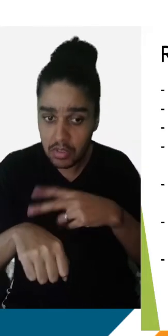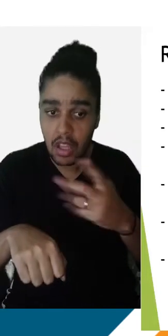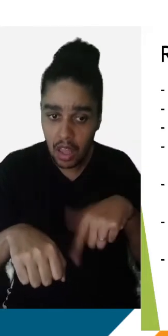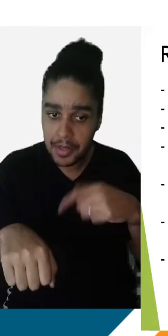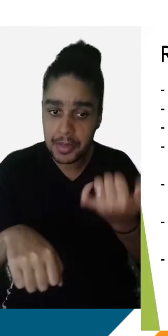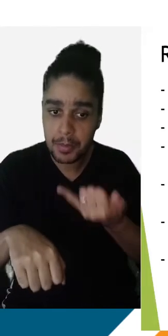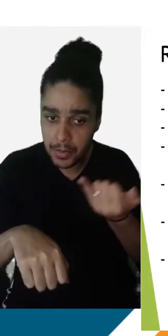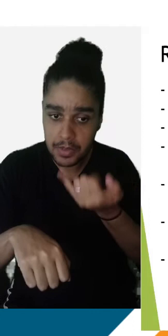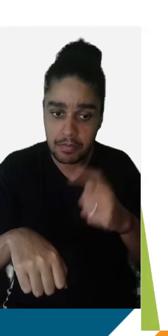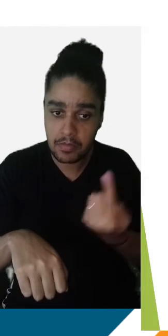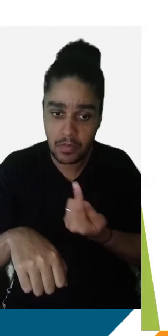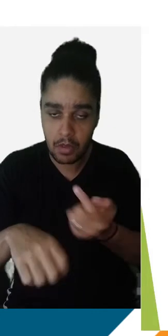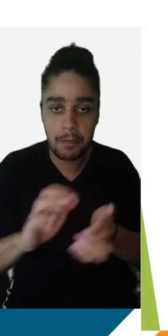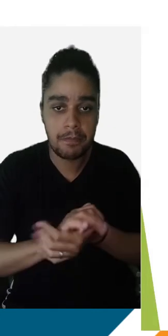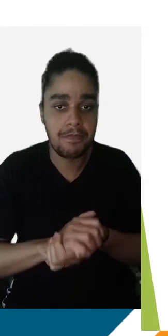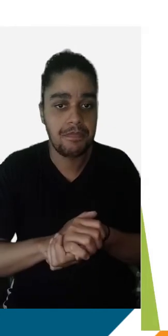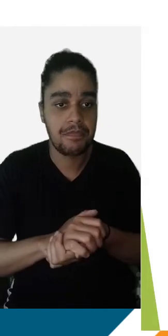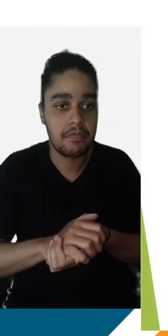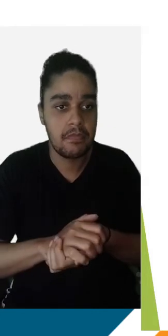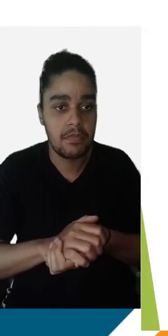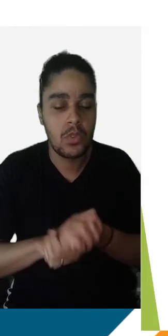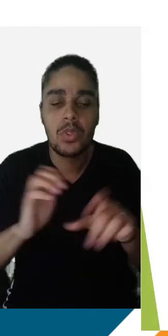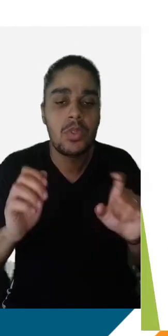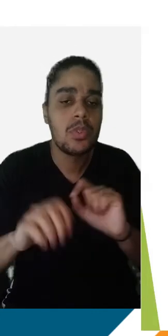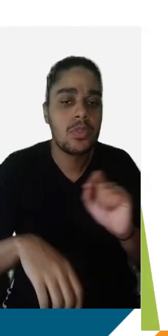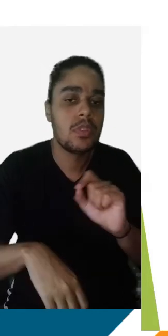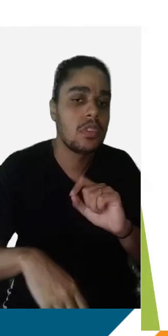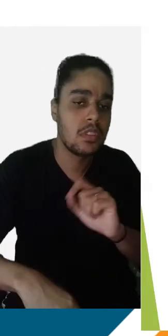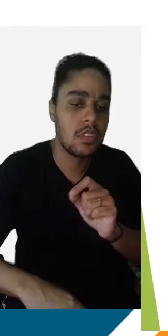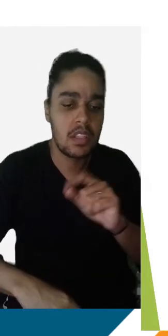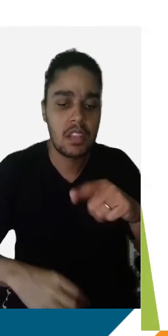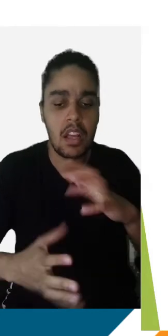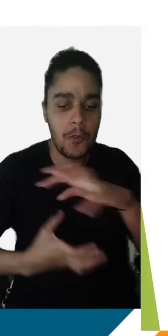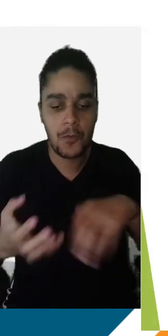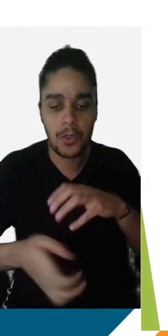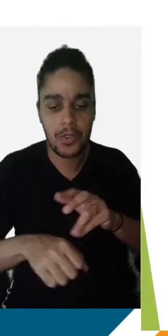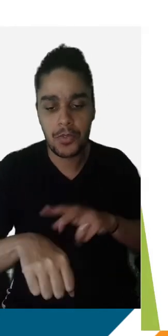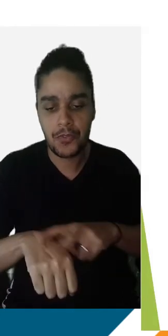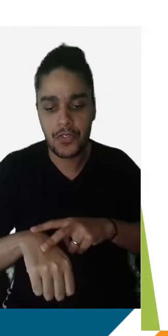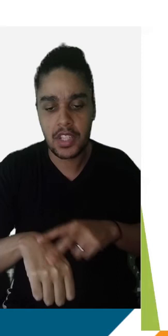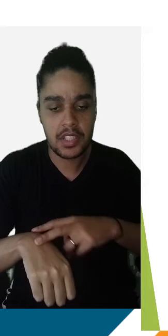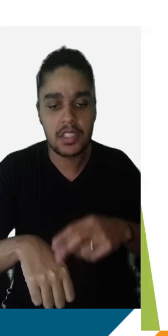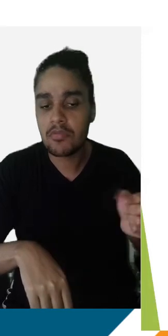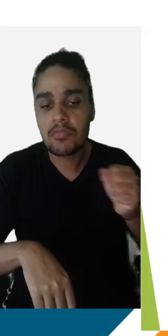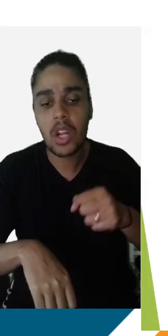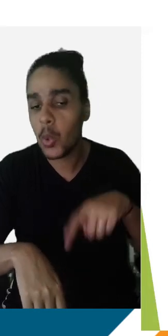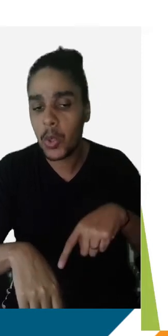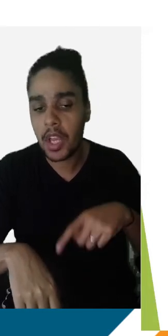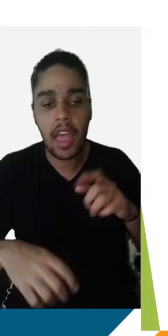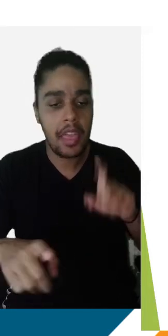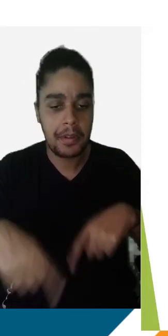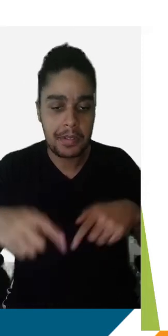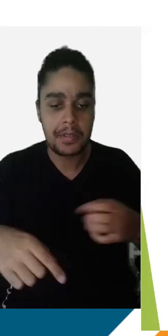é bastante importante para a gente, tá? E o que essa Revolução Verde traz? Ela traz uma